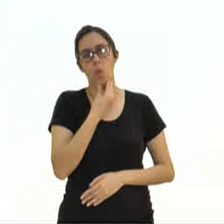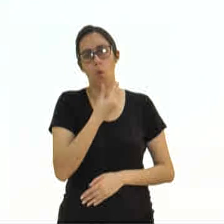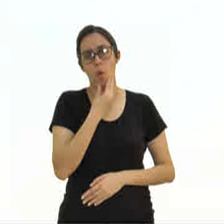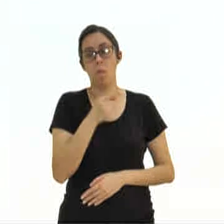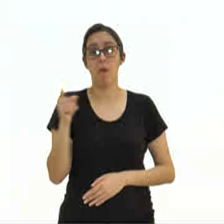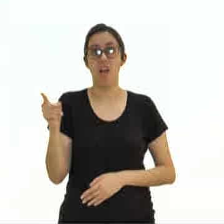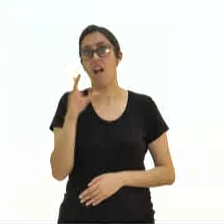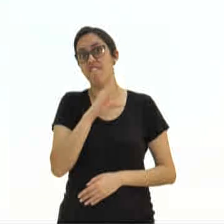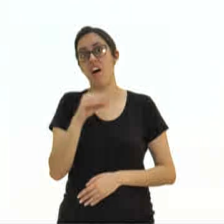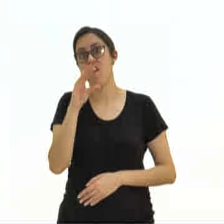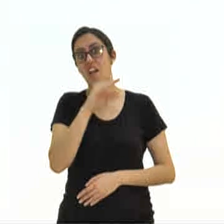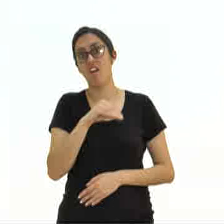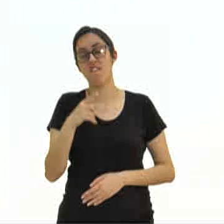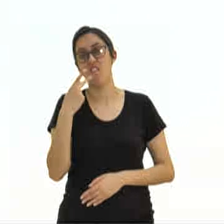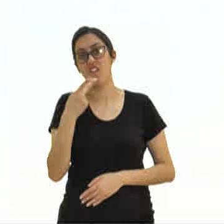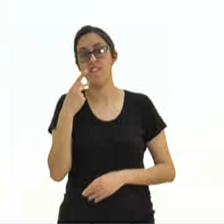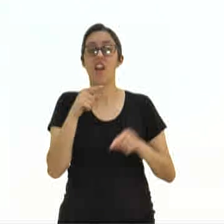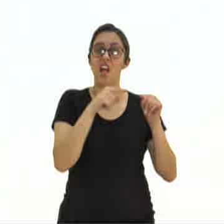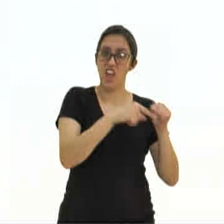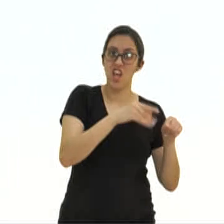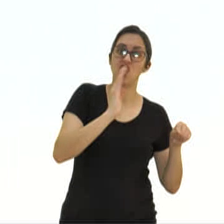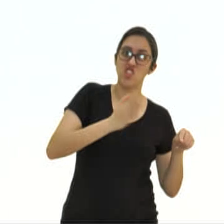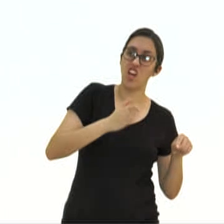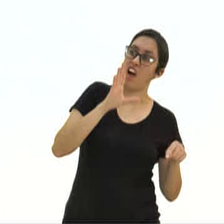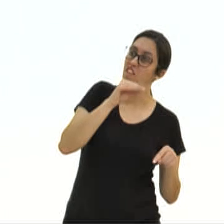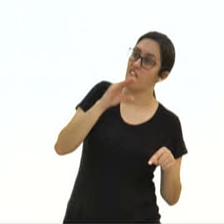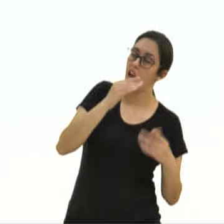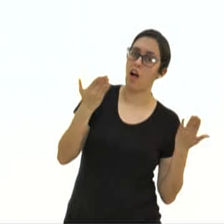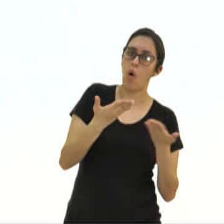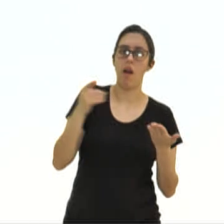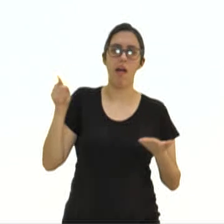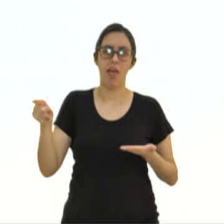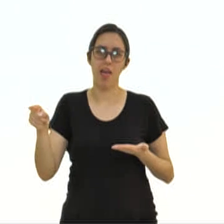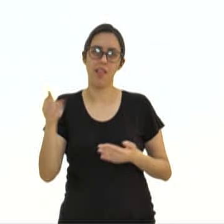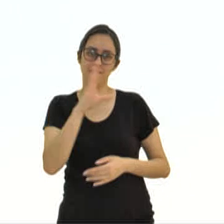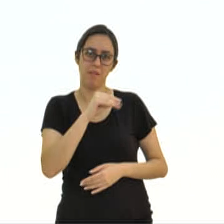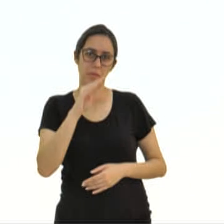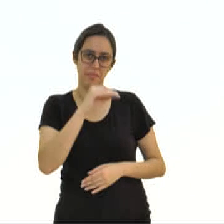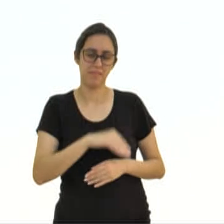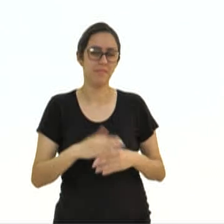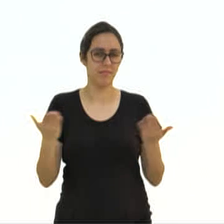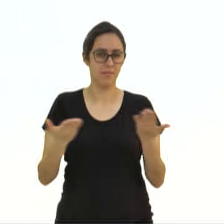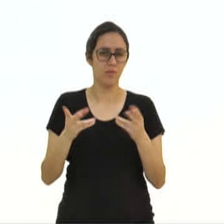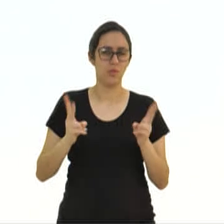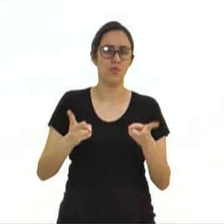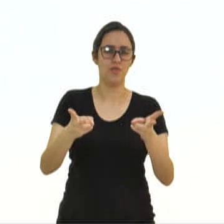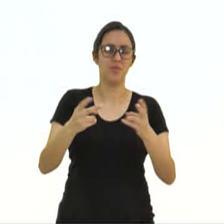dela falar bastante. Ele já tinha falado, agora era a vez dela. Vamos ler mais um trechinho?